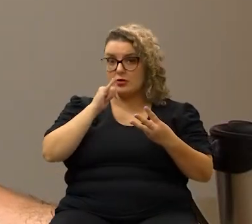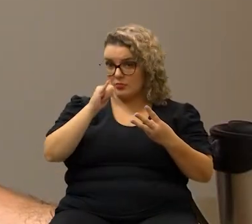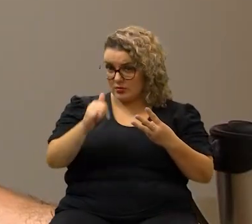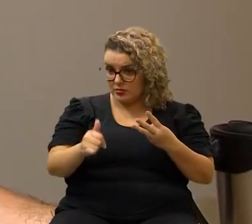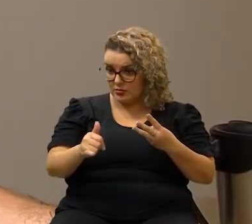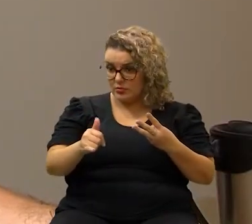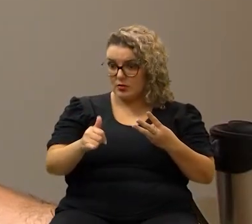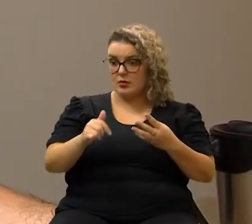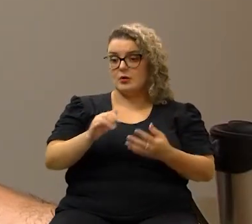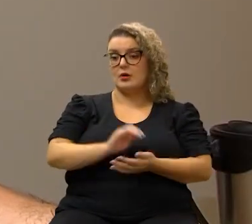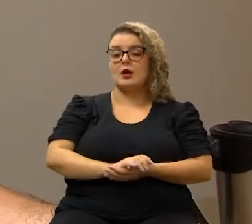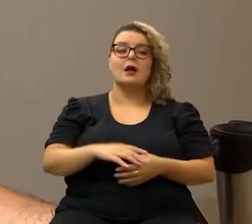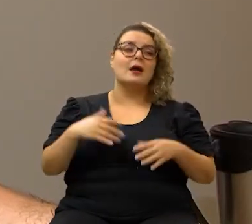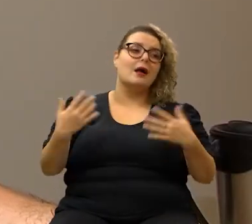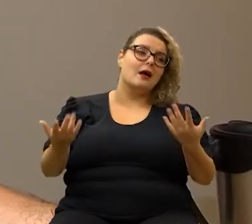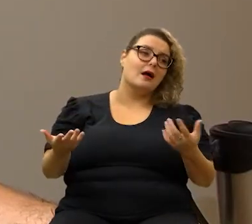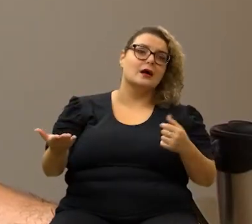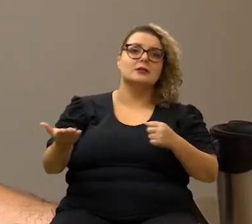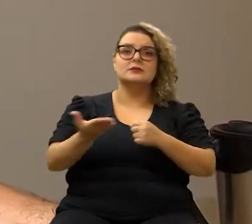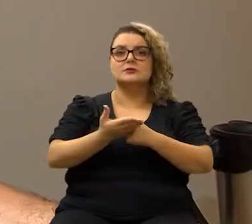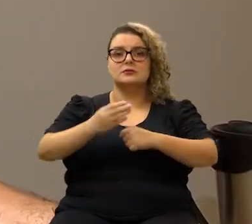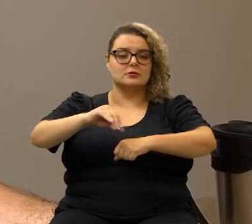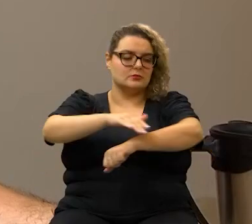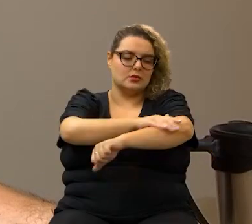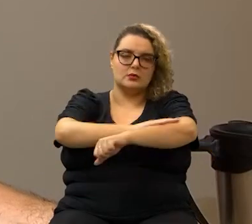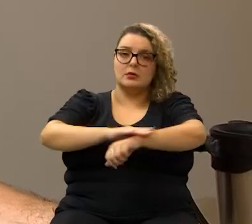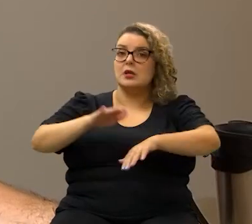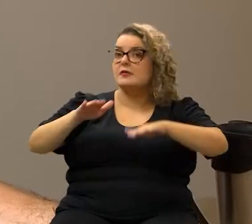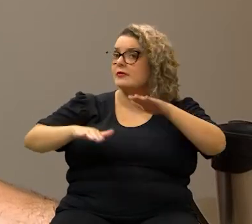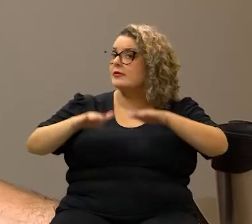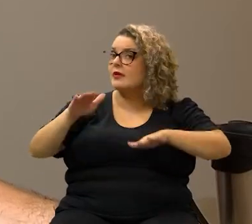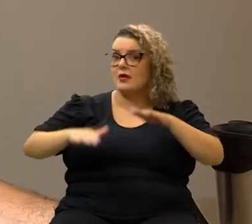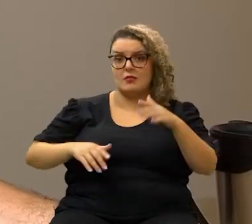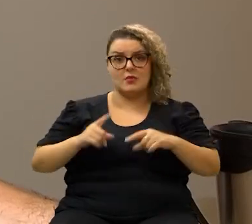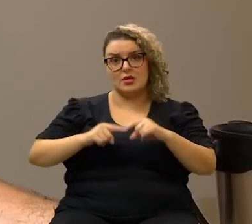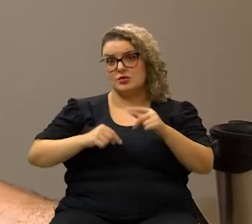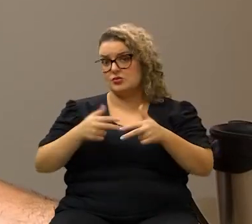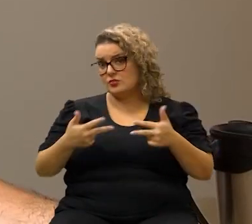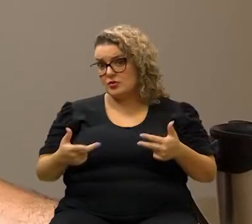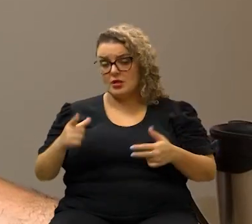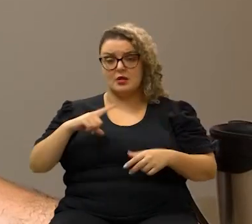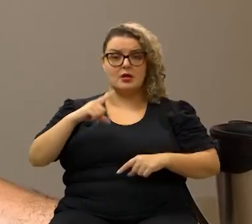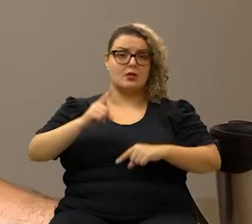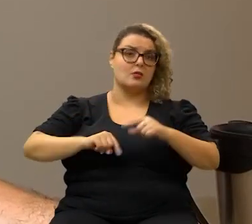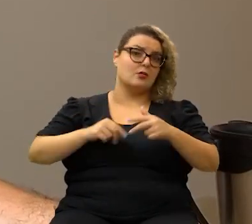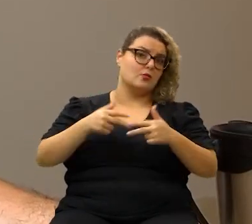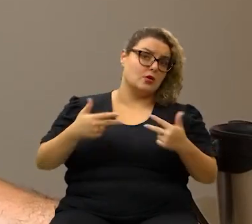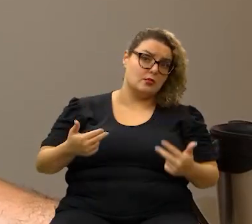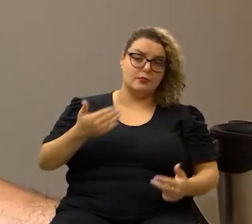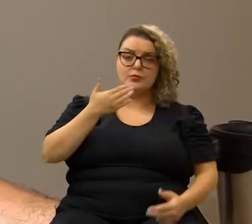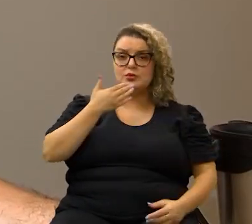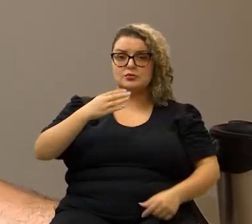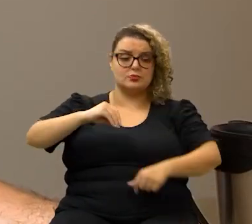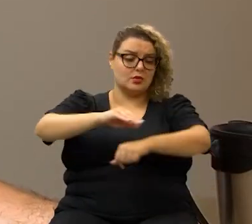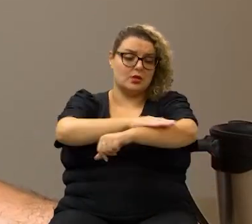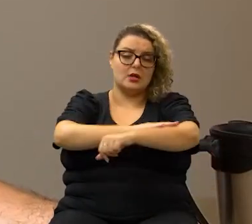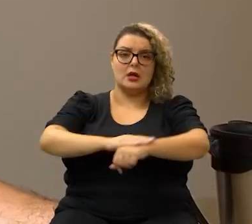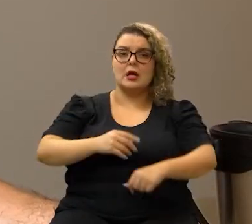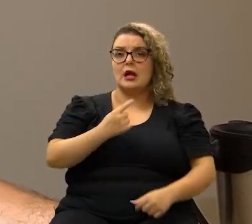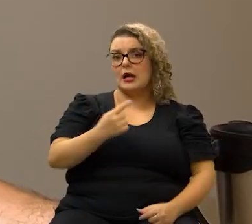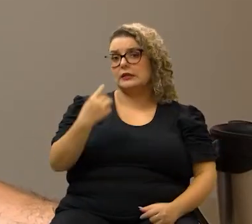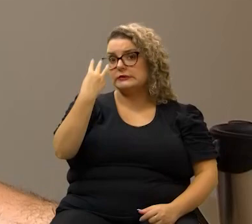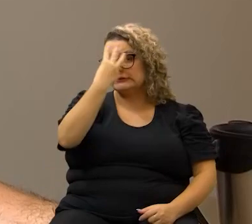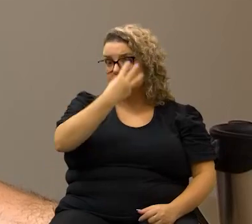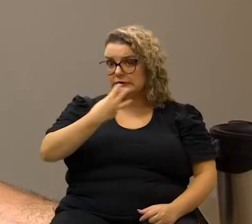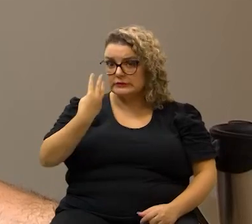três que a gente acabou de citar ah intervalo entre as passagens Isso depende muito do produto tem produto que vai pedir para